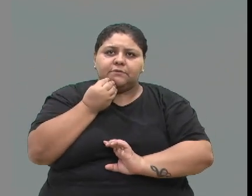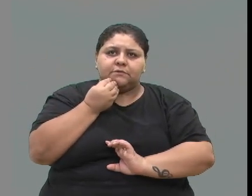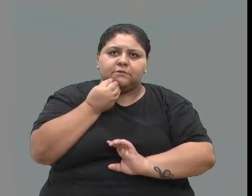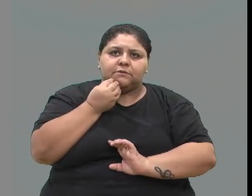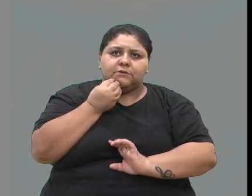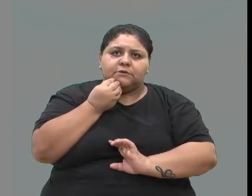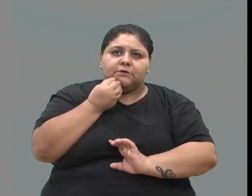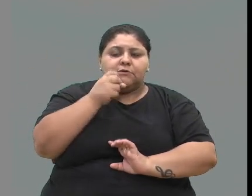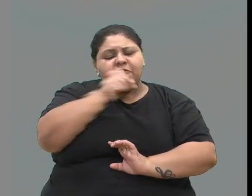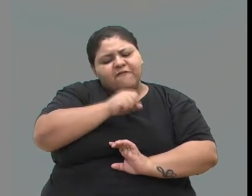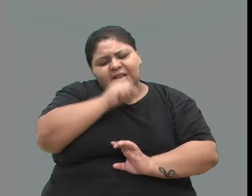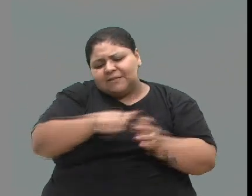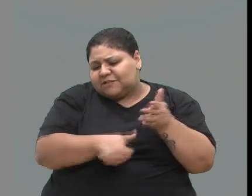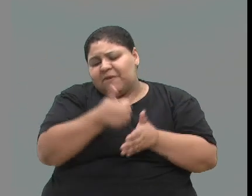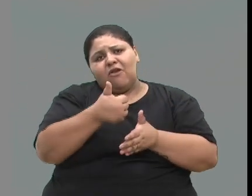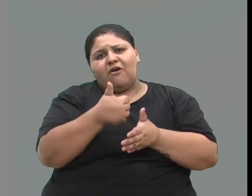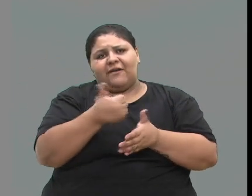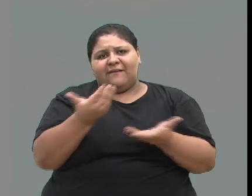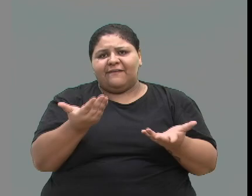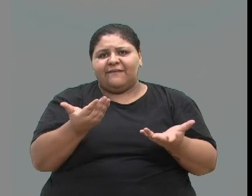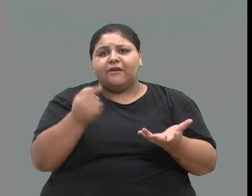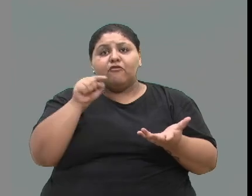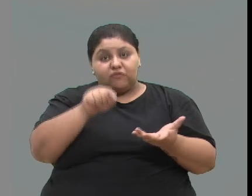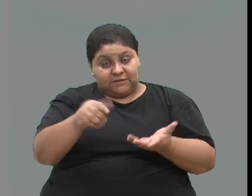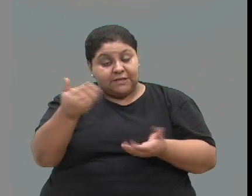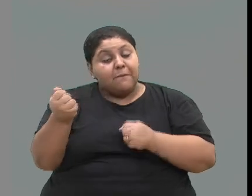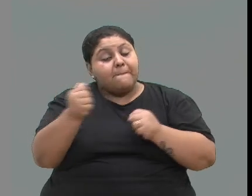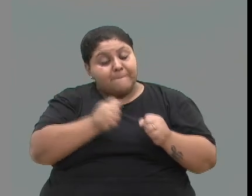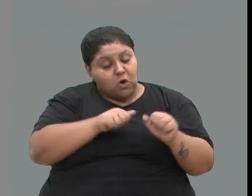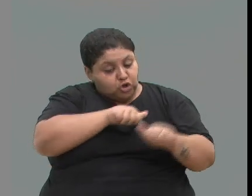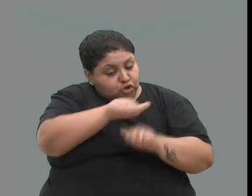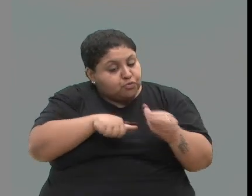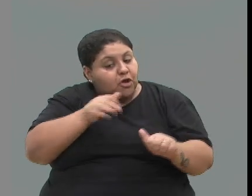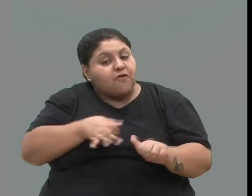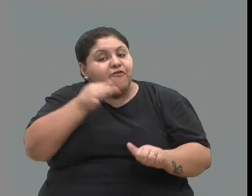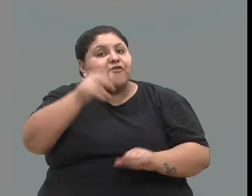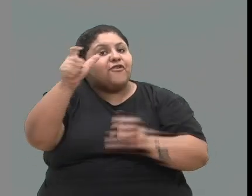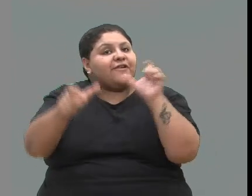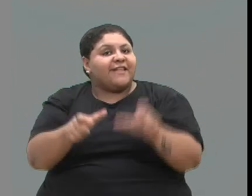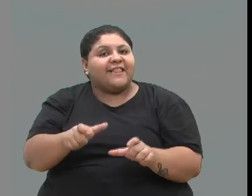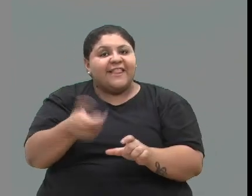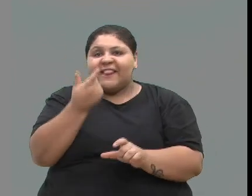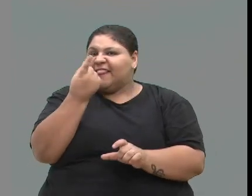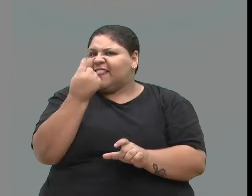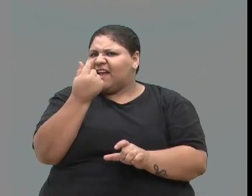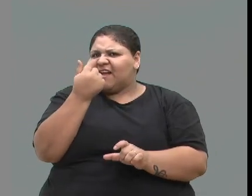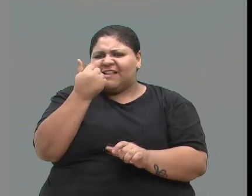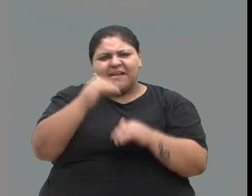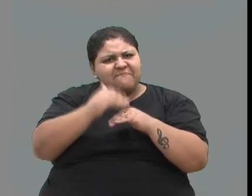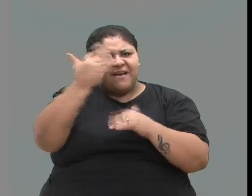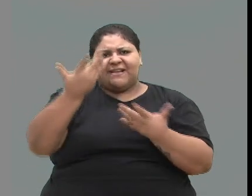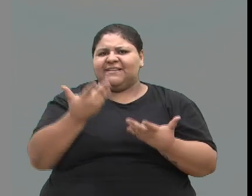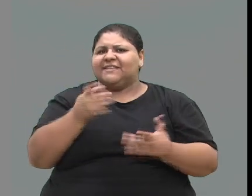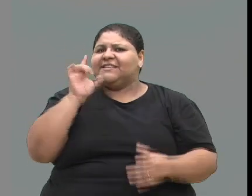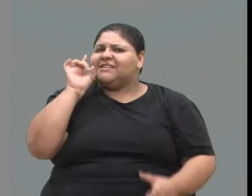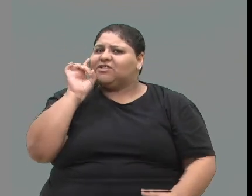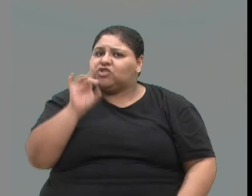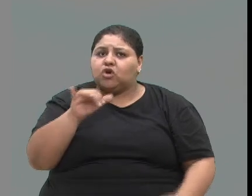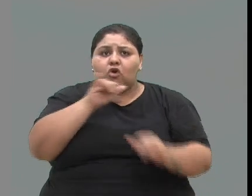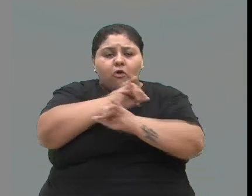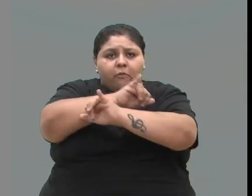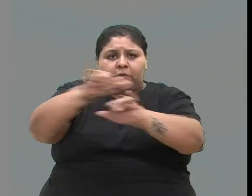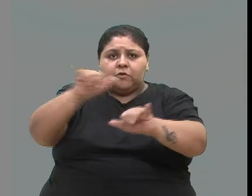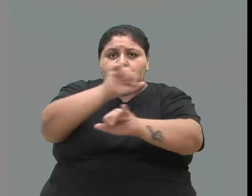velhice com mais dignidade? Você pode mudar o destino dessas pessoas sem gastar R$1, apenas informando na